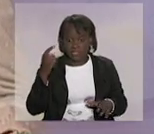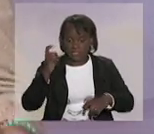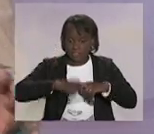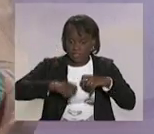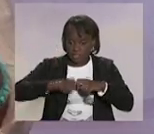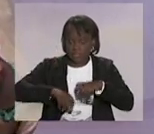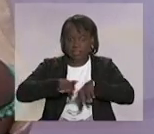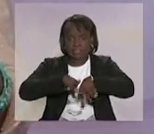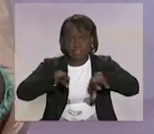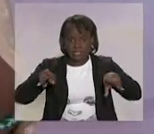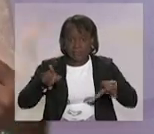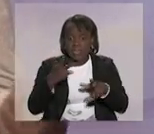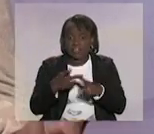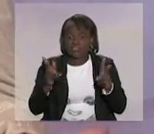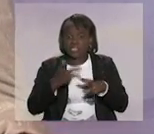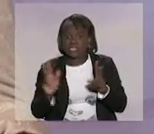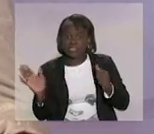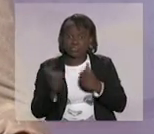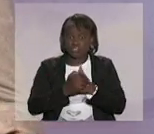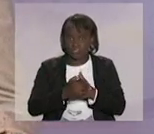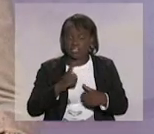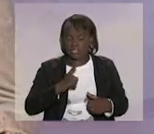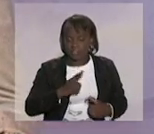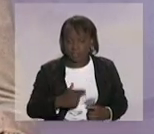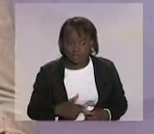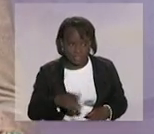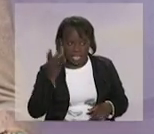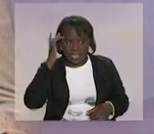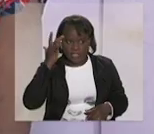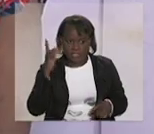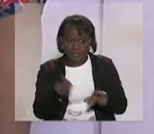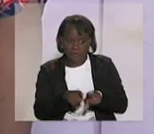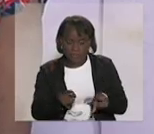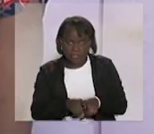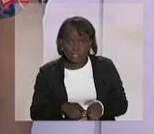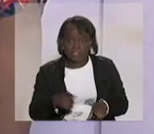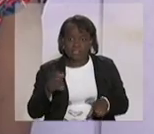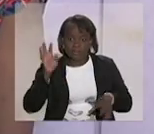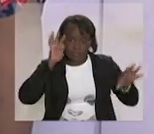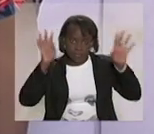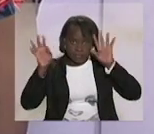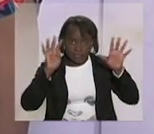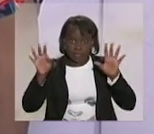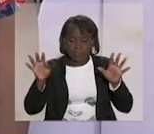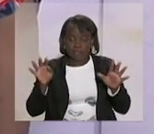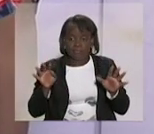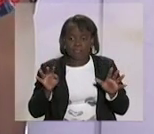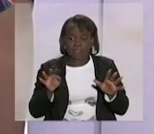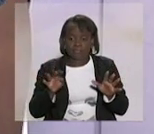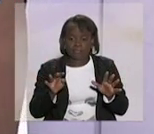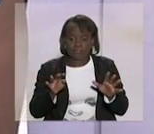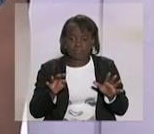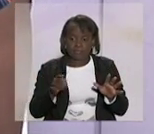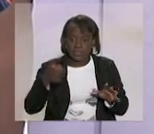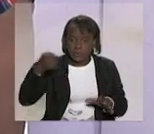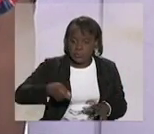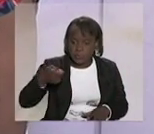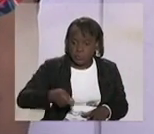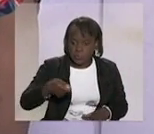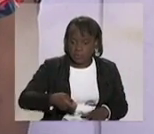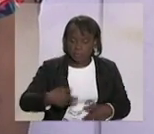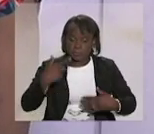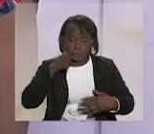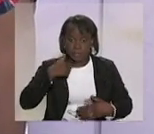né, ainda mais veladas de violência contra a mulher. E vocês acham que também esse pensamento e